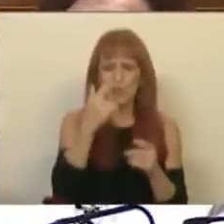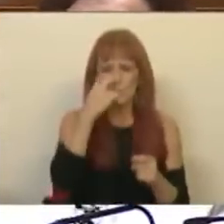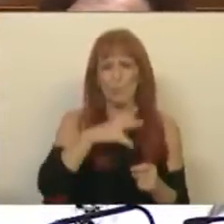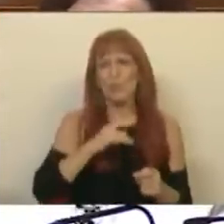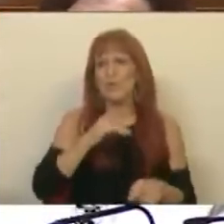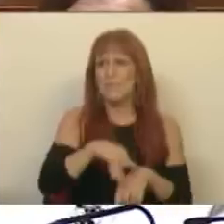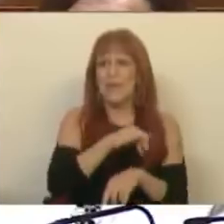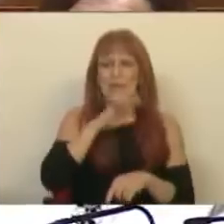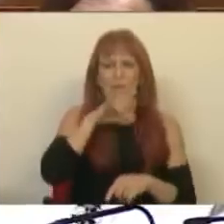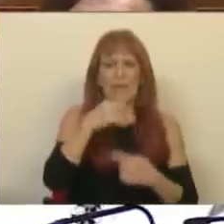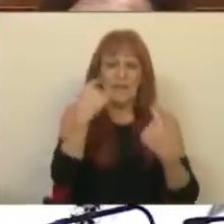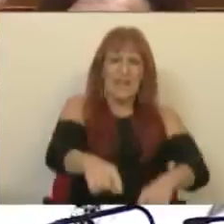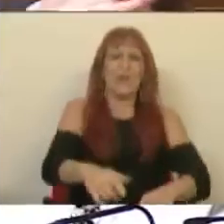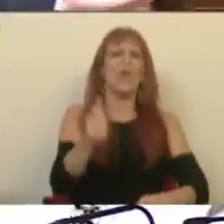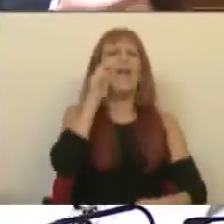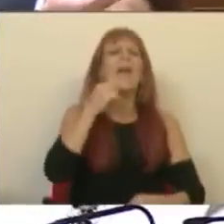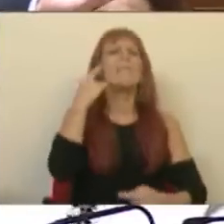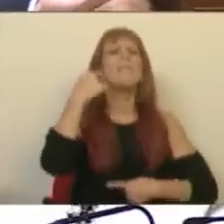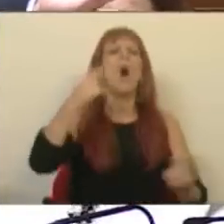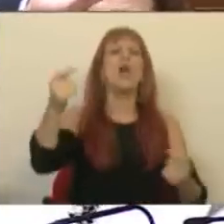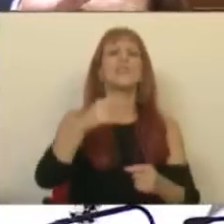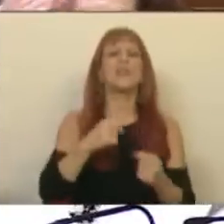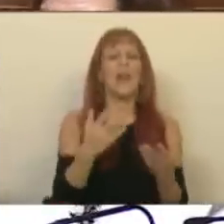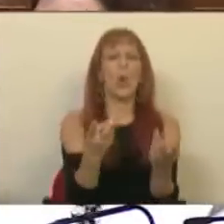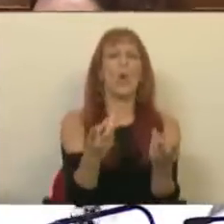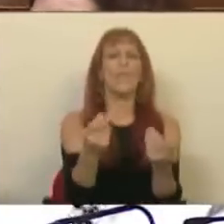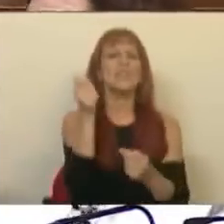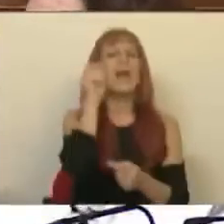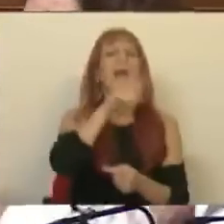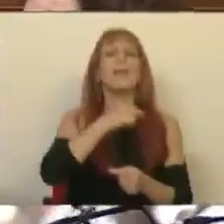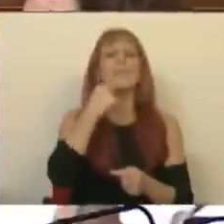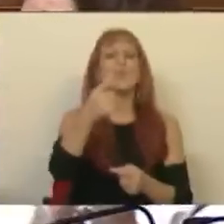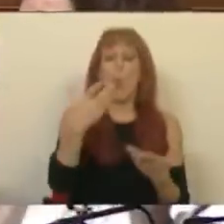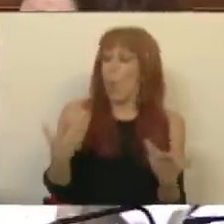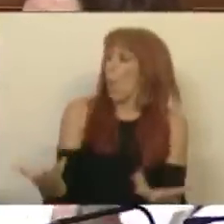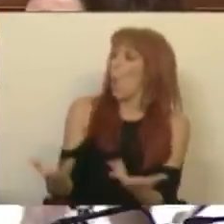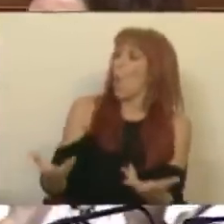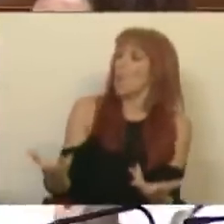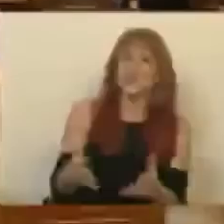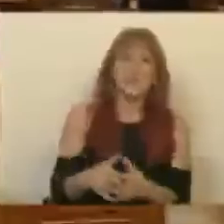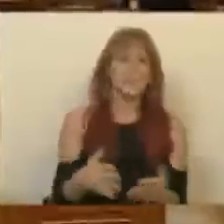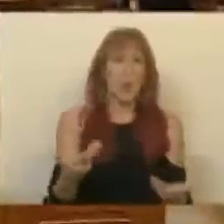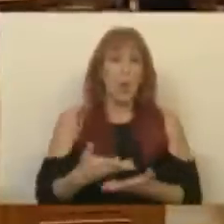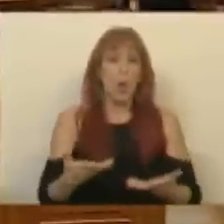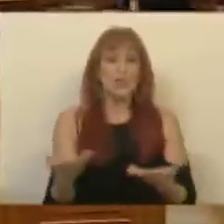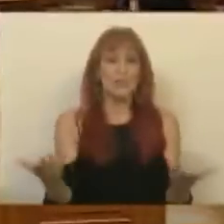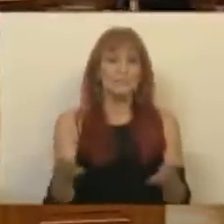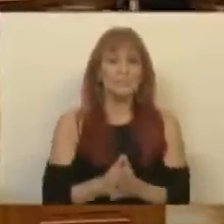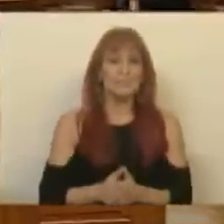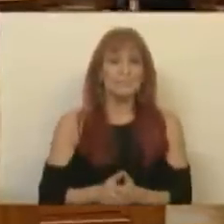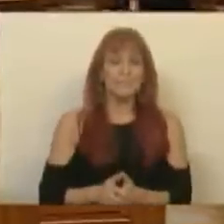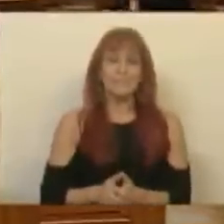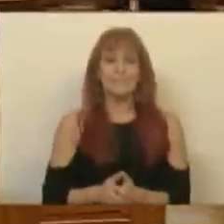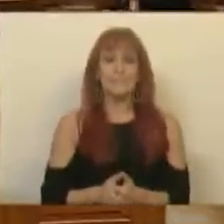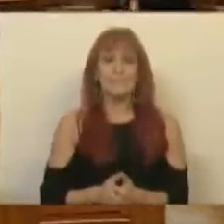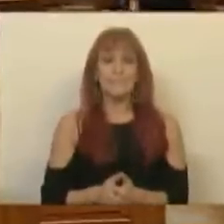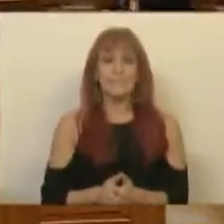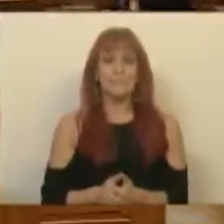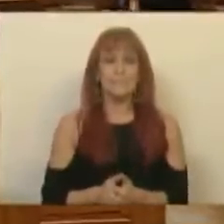portugueses iriam ter médico de família quem é que mostrou essas contas é hoje é que nós hoje